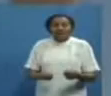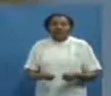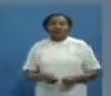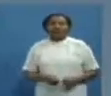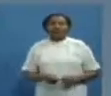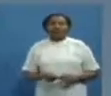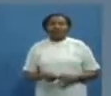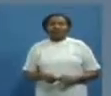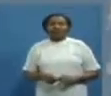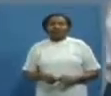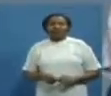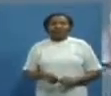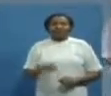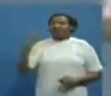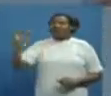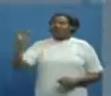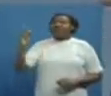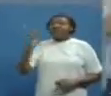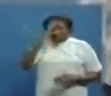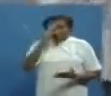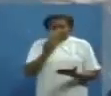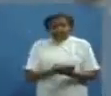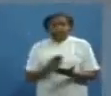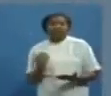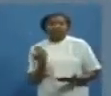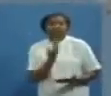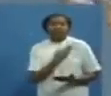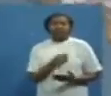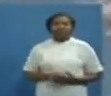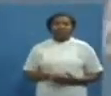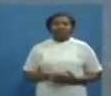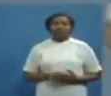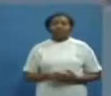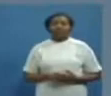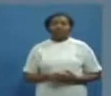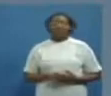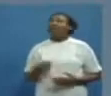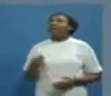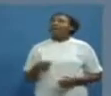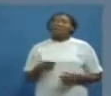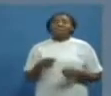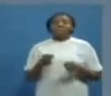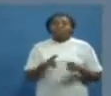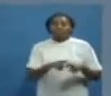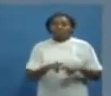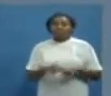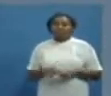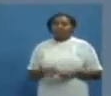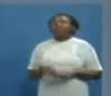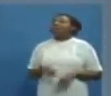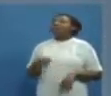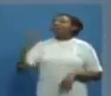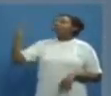lembra Apocalipse capítulo 12 Versículo 10 o encardido é o acusador é aquele que dia e noite